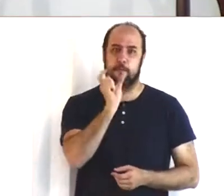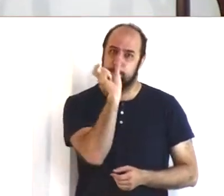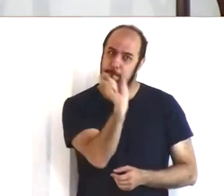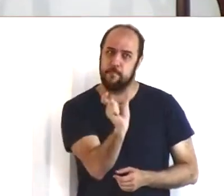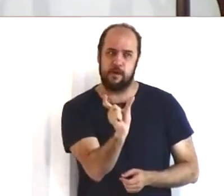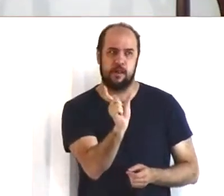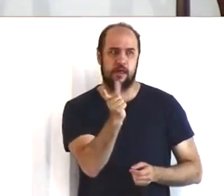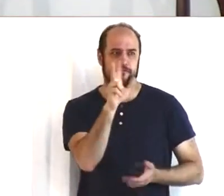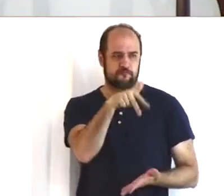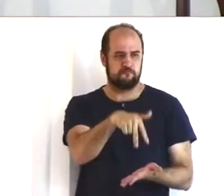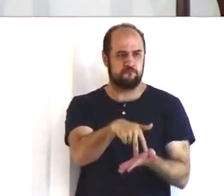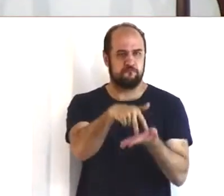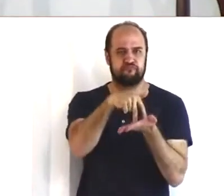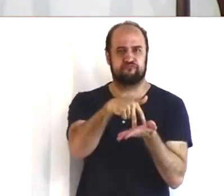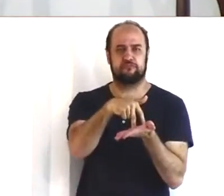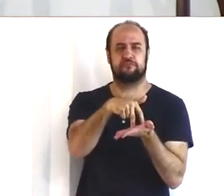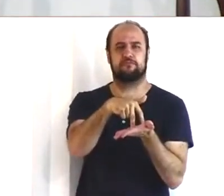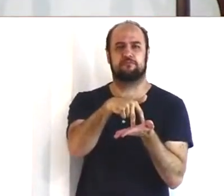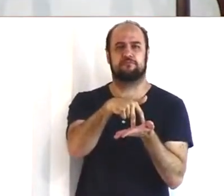Provações produzem